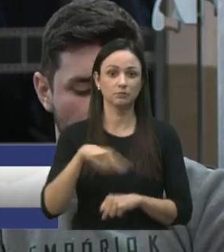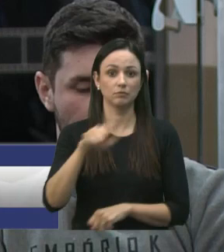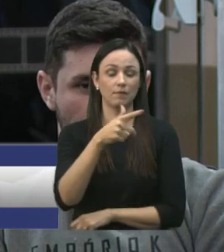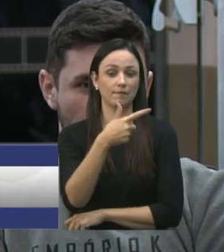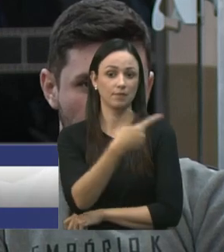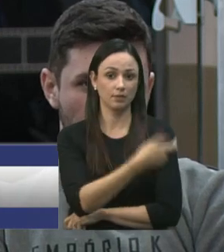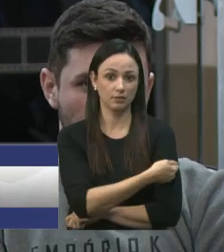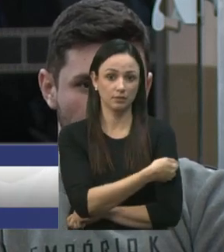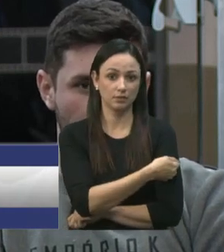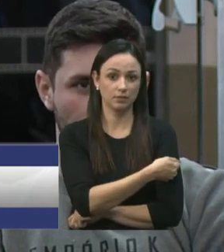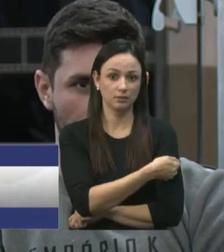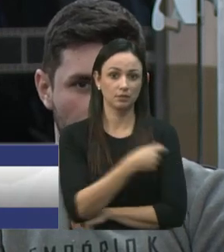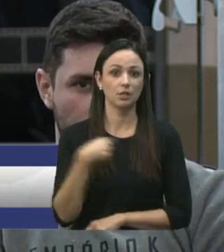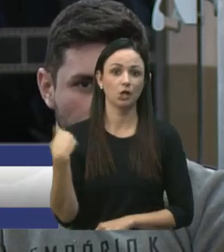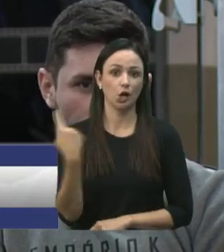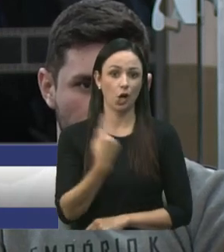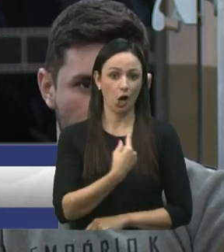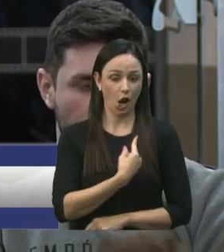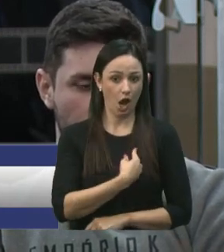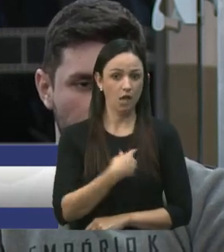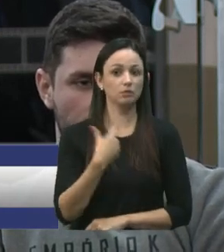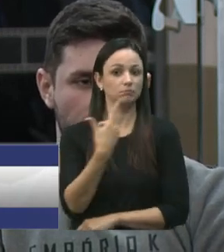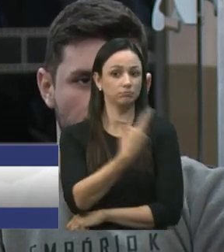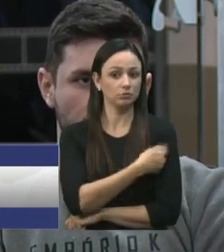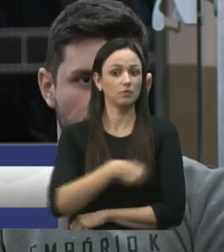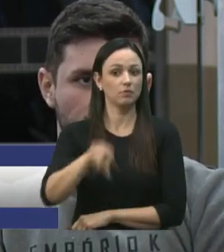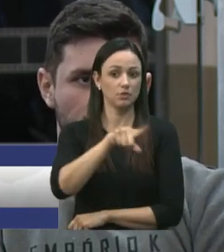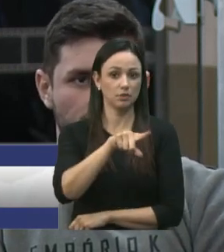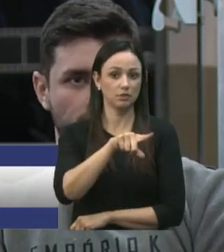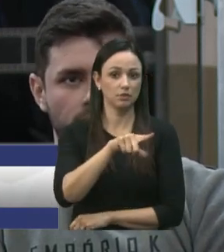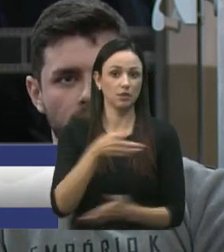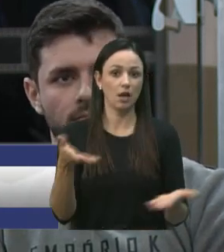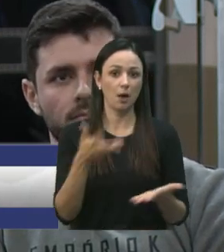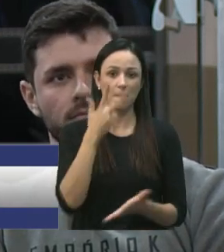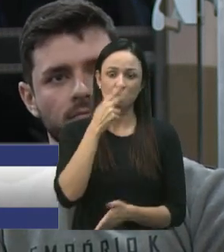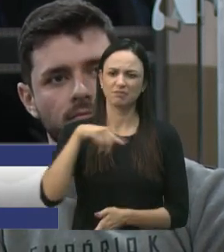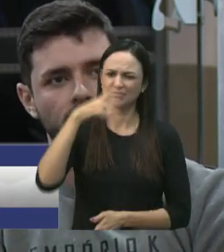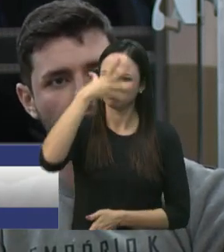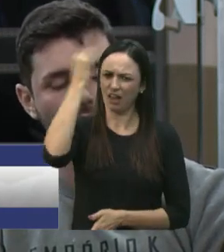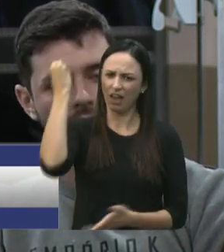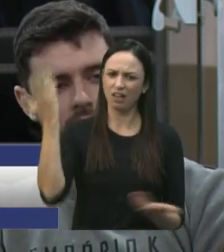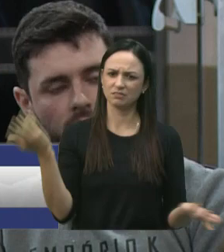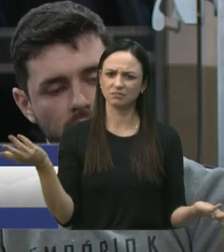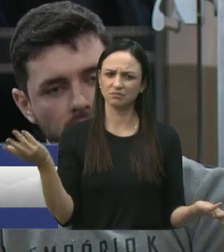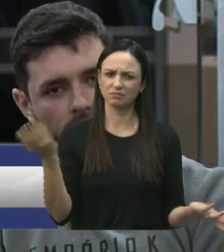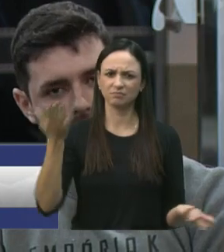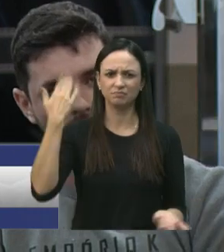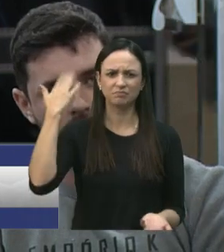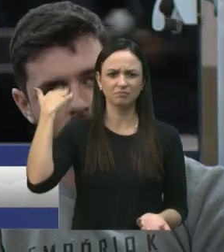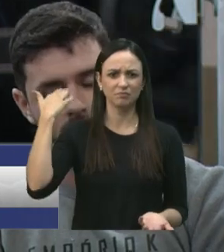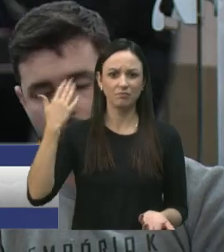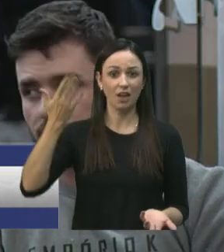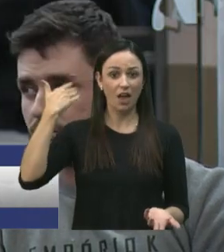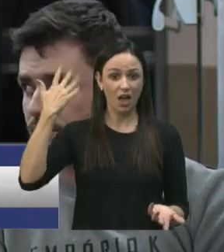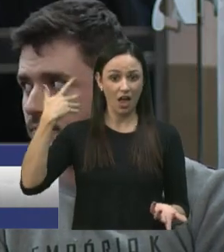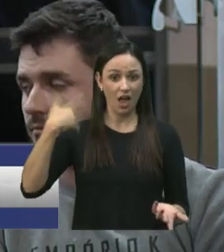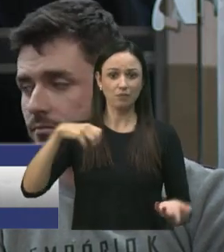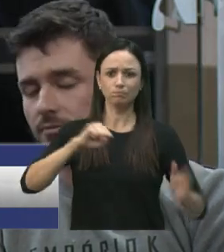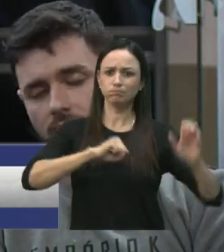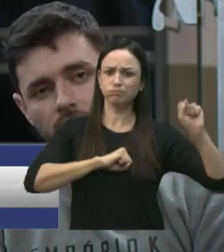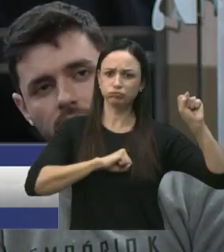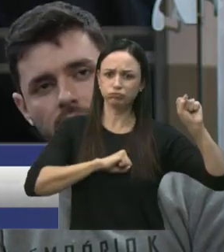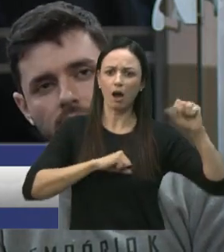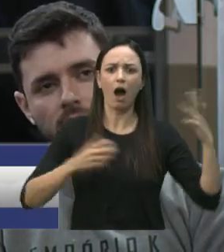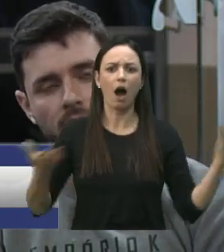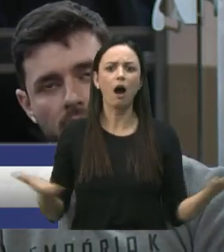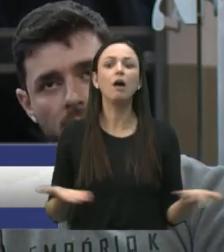vacinados e foram nós. Né? E parece que agora todo mundo esquece, né? Todo mundo valorizou tantos, éramos heróis. E